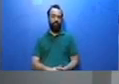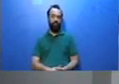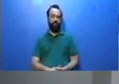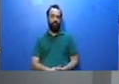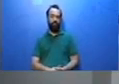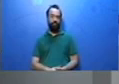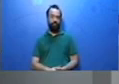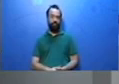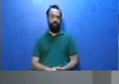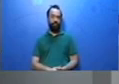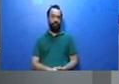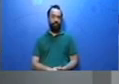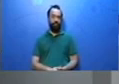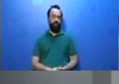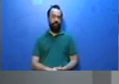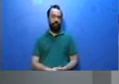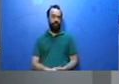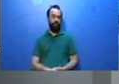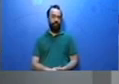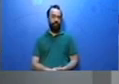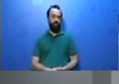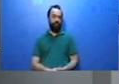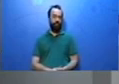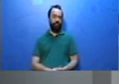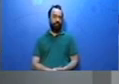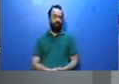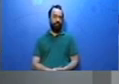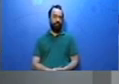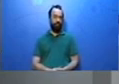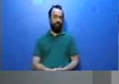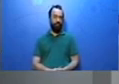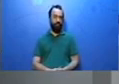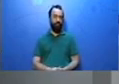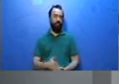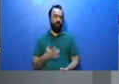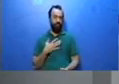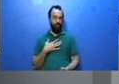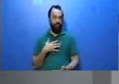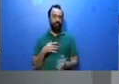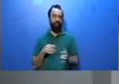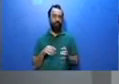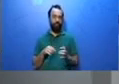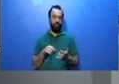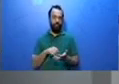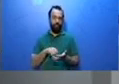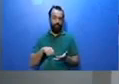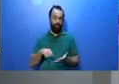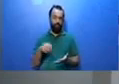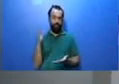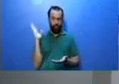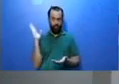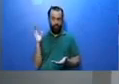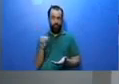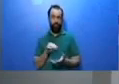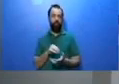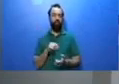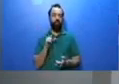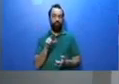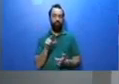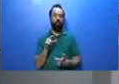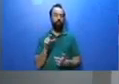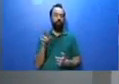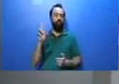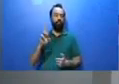Vamos escrever o primeiro parágrafo? Olha, essa é a minha escrita, mas se vocês quiserem também depois fazer com as palavras de